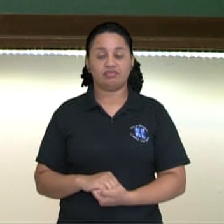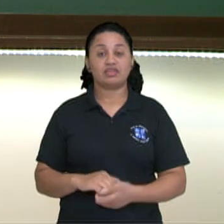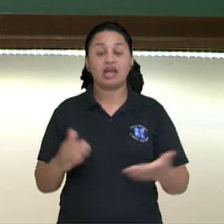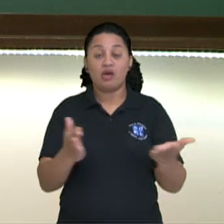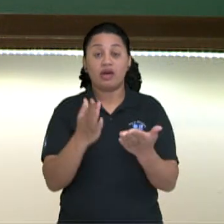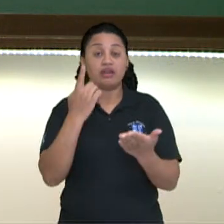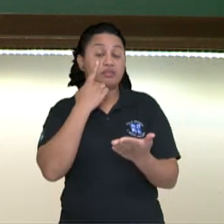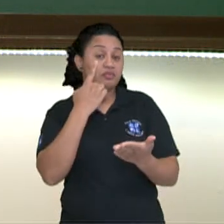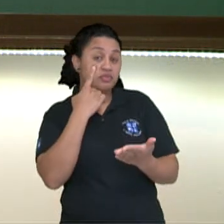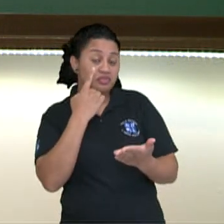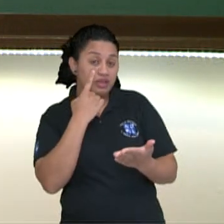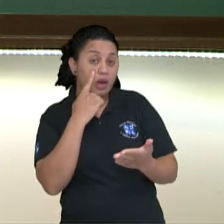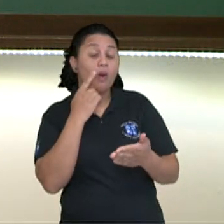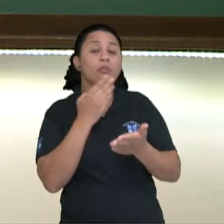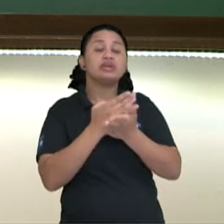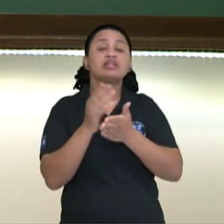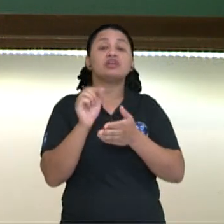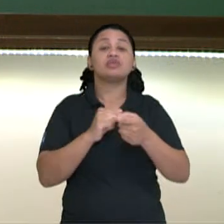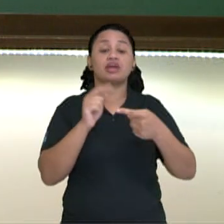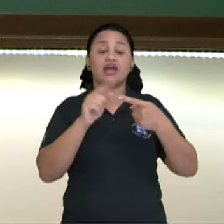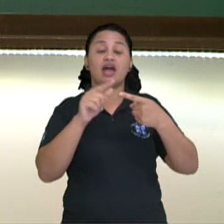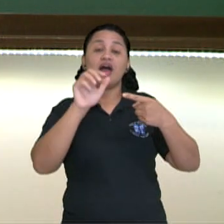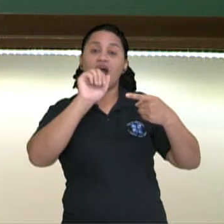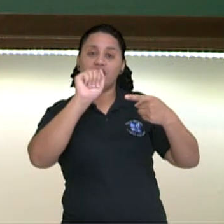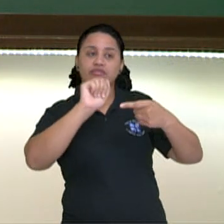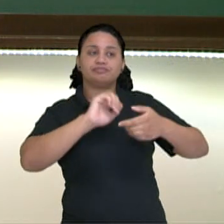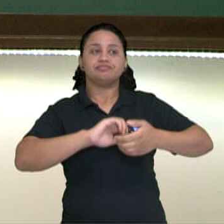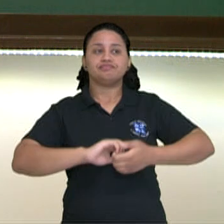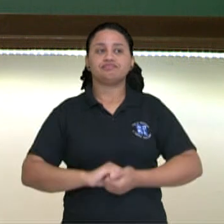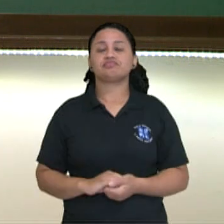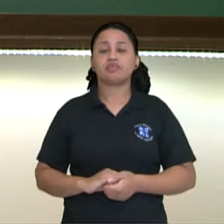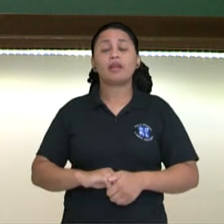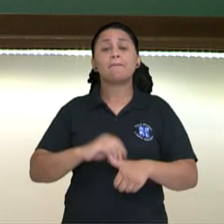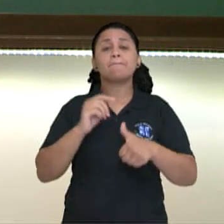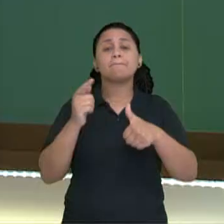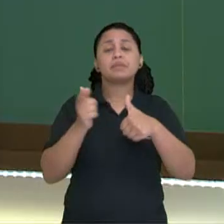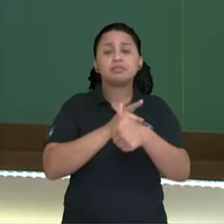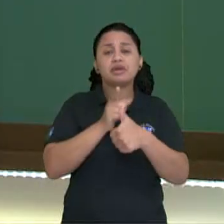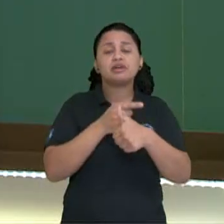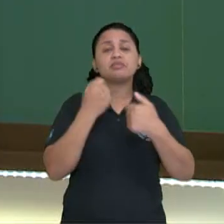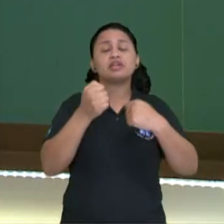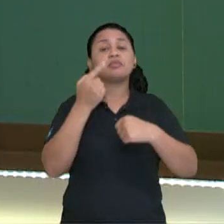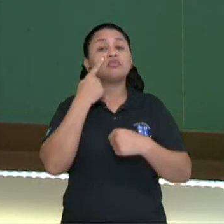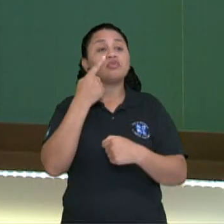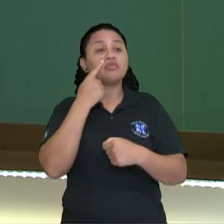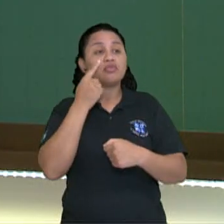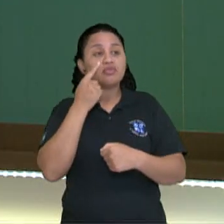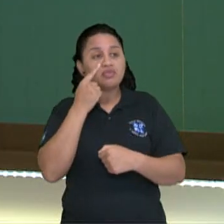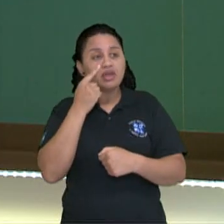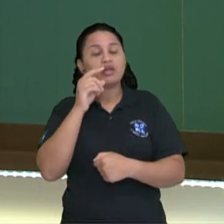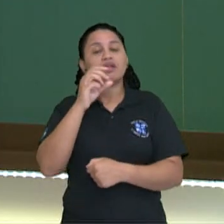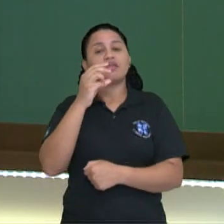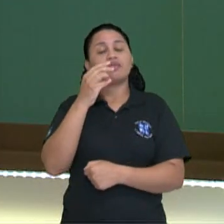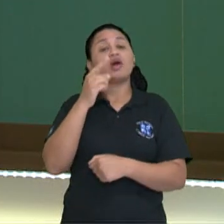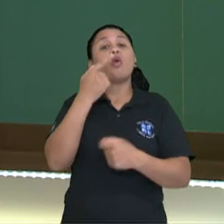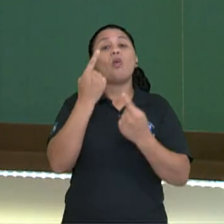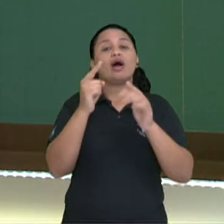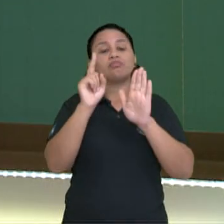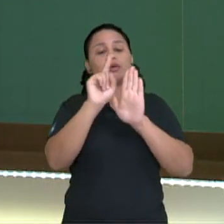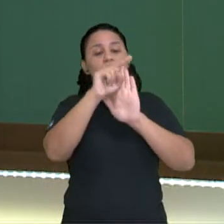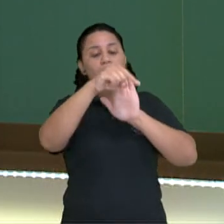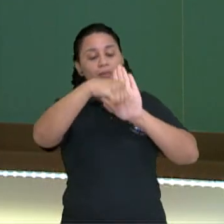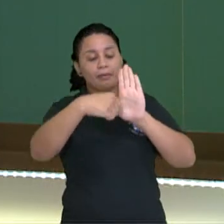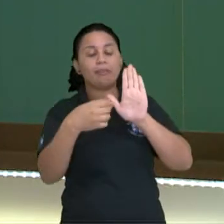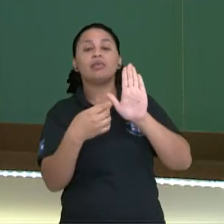Vamos lá então, turma, começando com a letra A. Primeiro passo, então, verificar em qual quadrante o ângulo